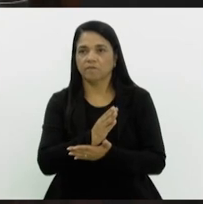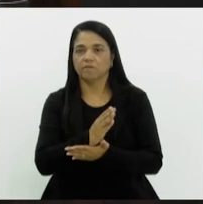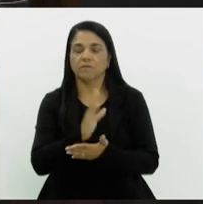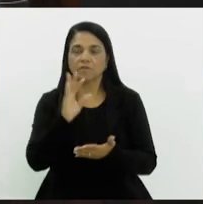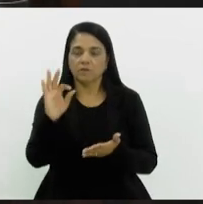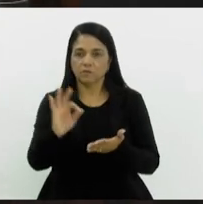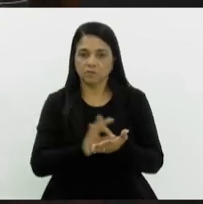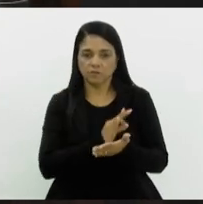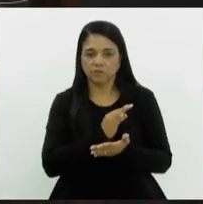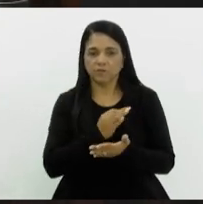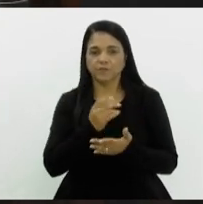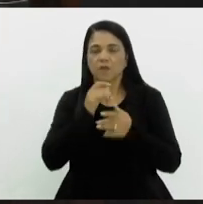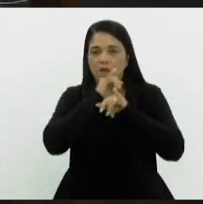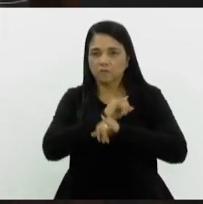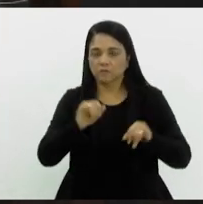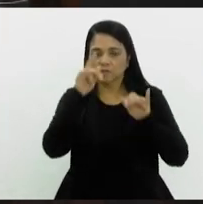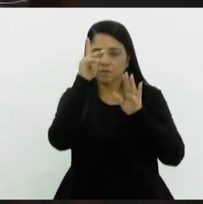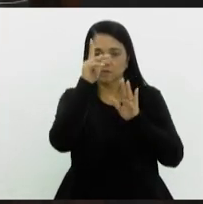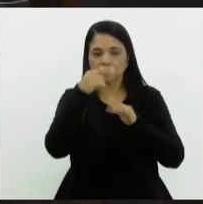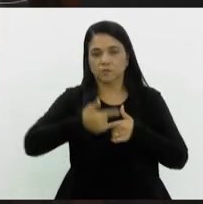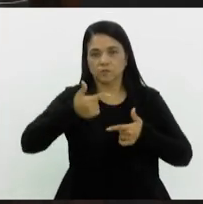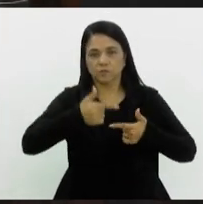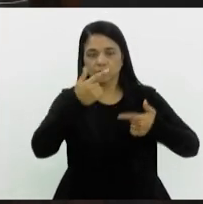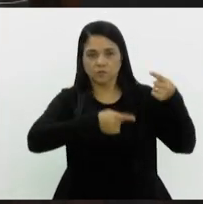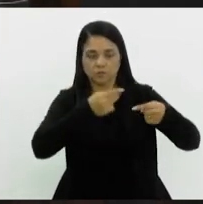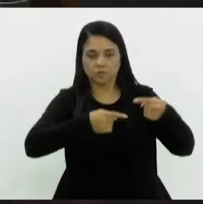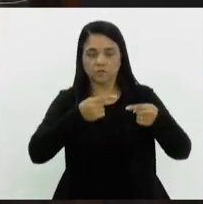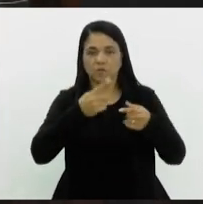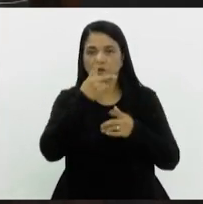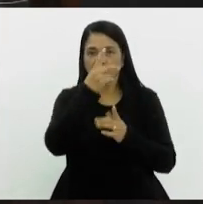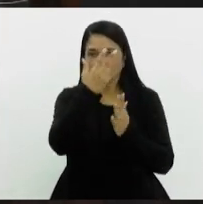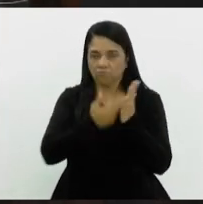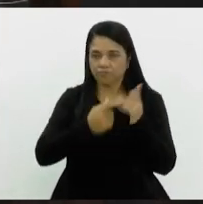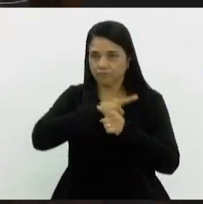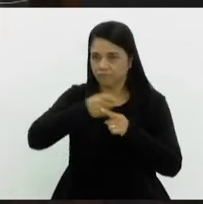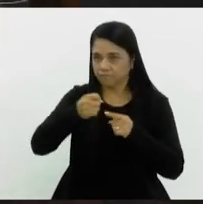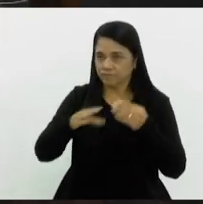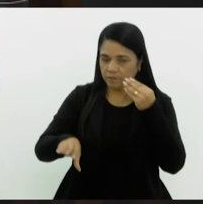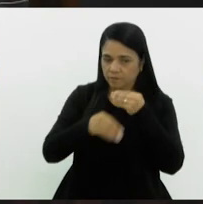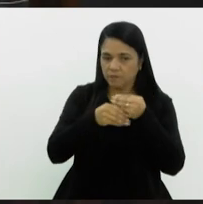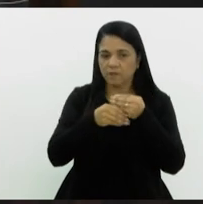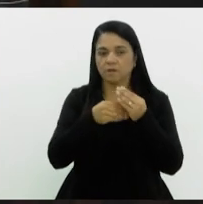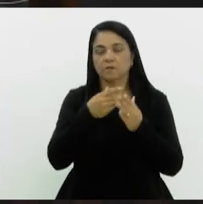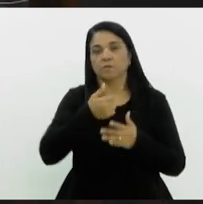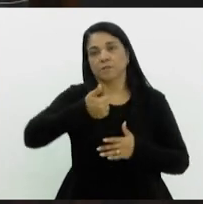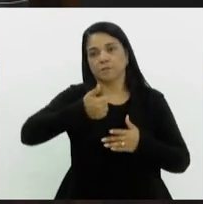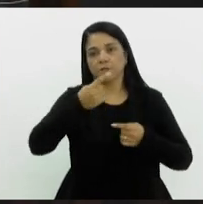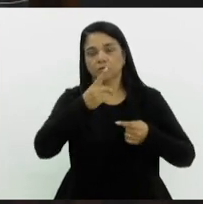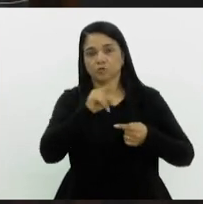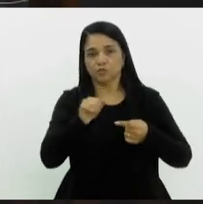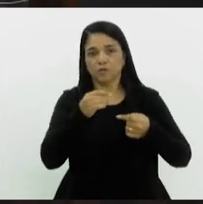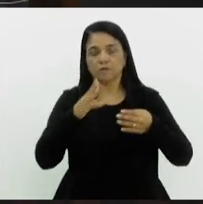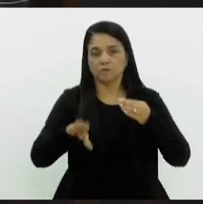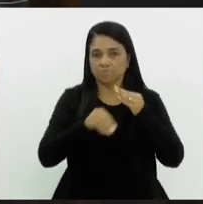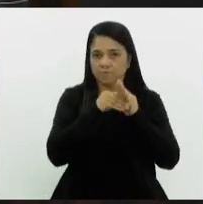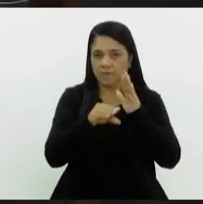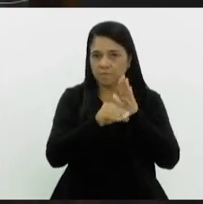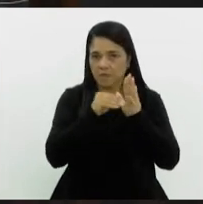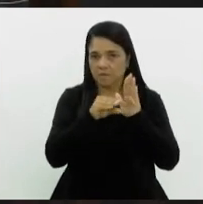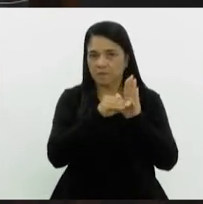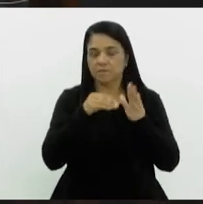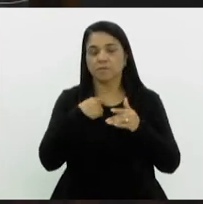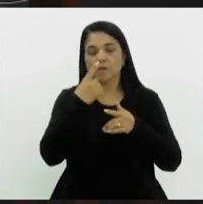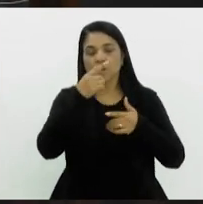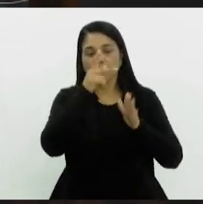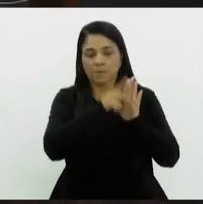vai autógrafo. Anuncio, em segunda discussão, redação do vencido assim emendado, primeiro dia para recebimento de emendas,